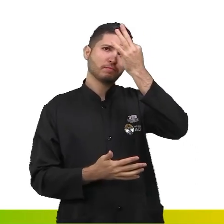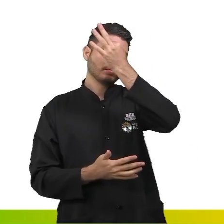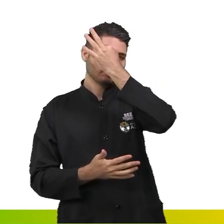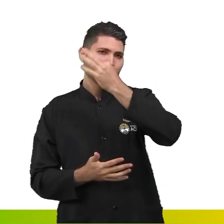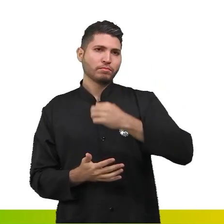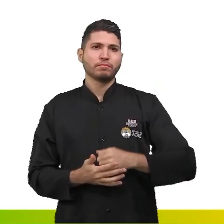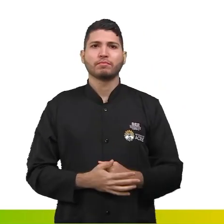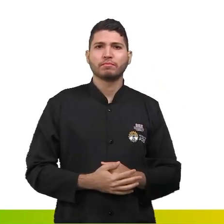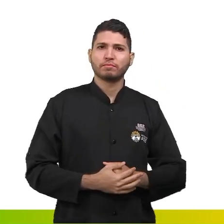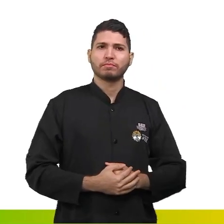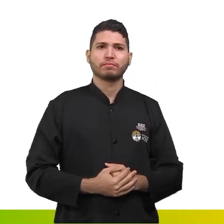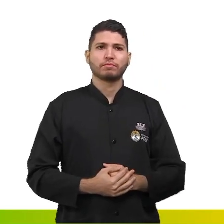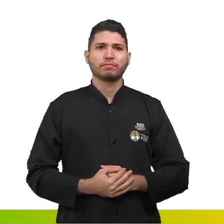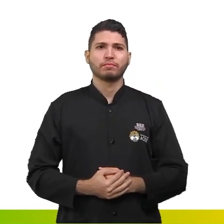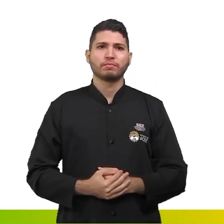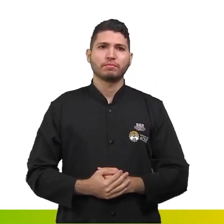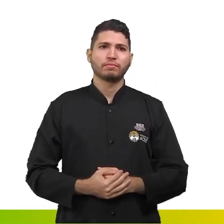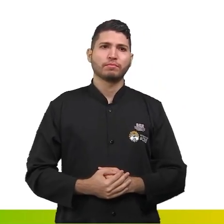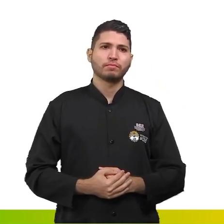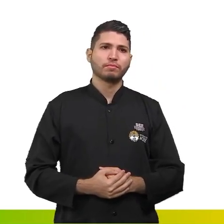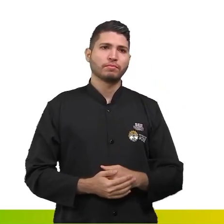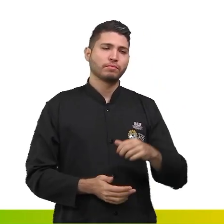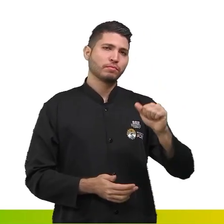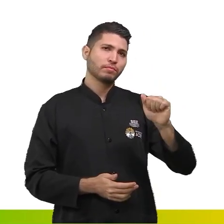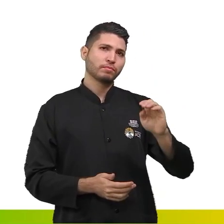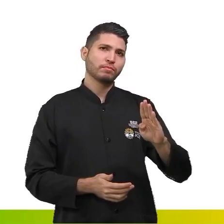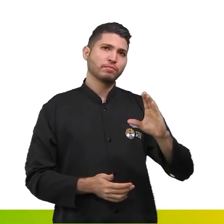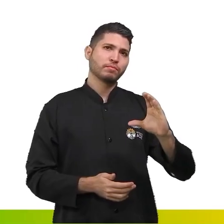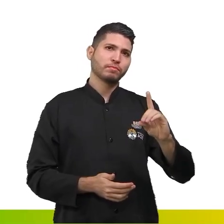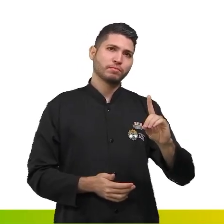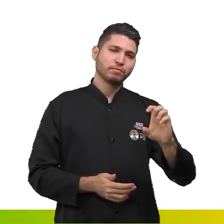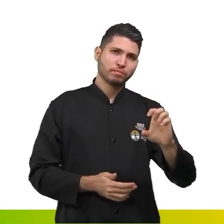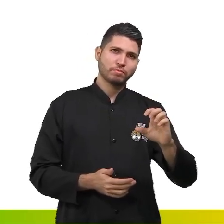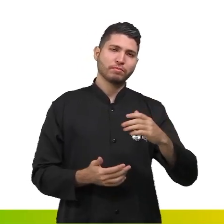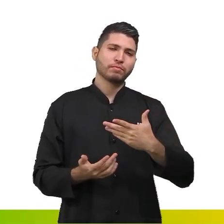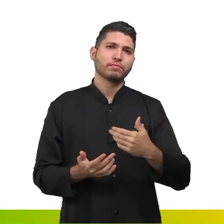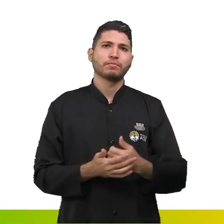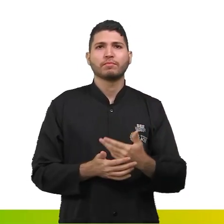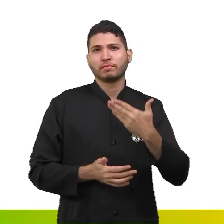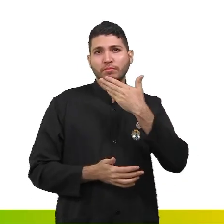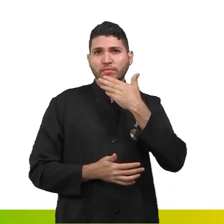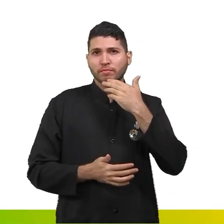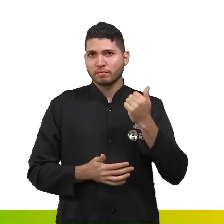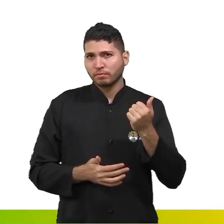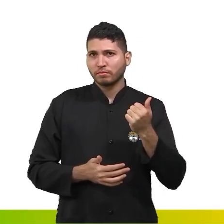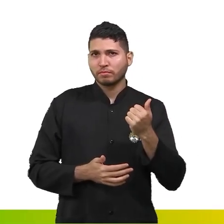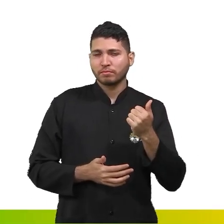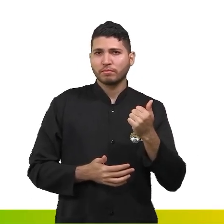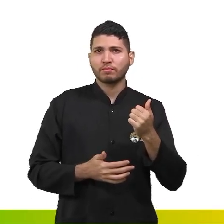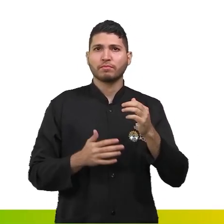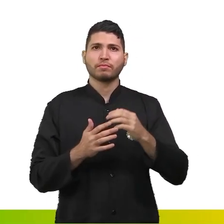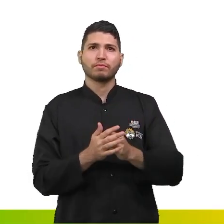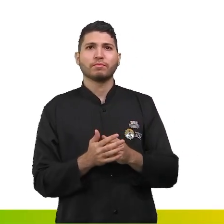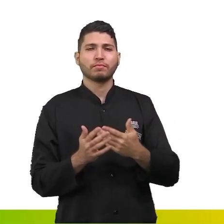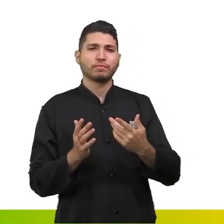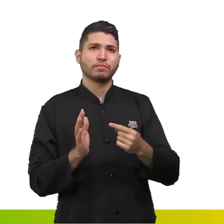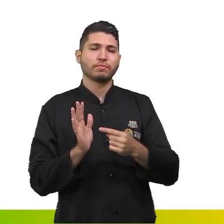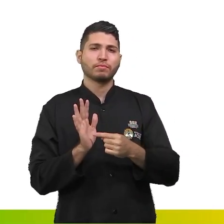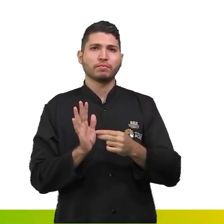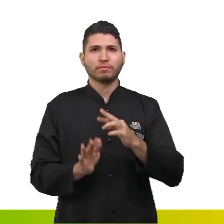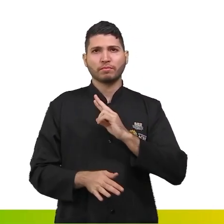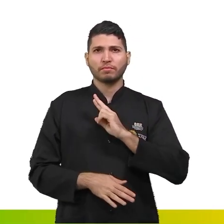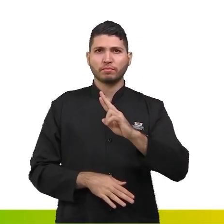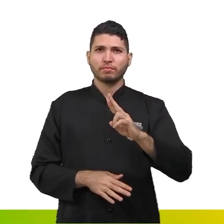Então, qual dos seguintes exemplos ilustra melhor um preconceito